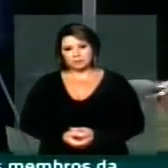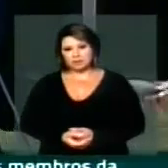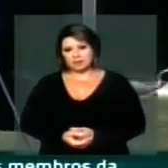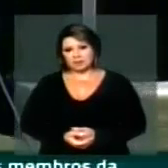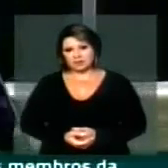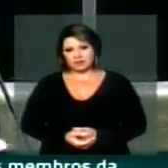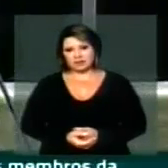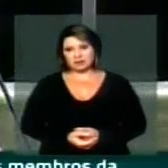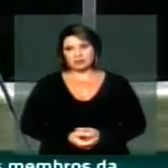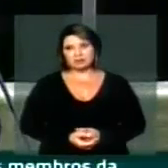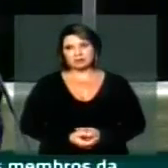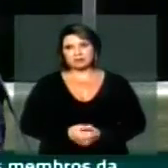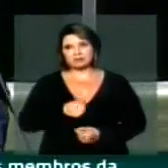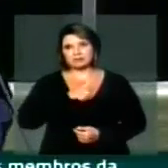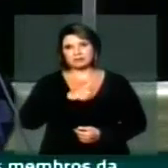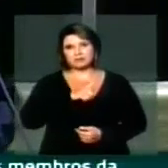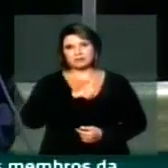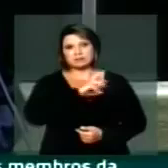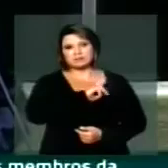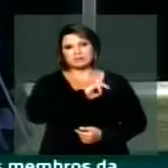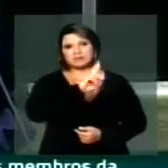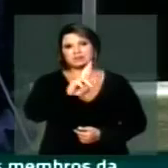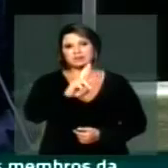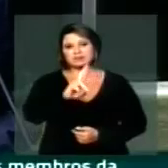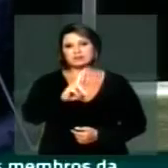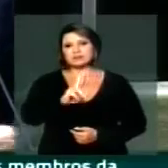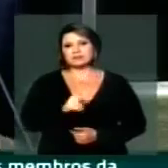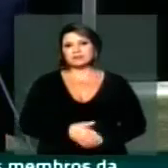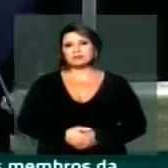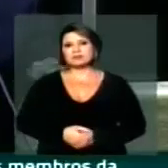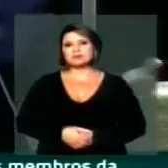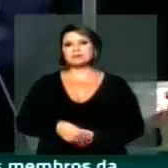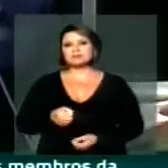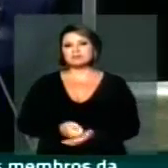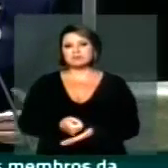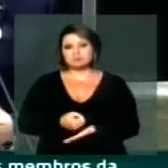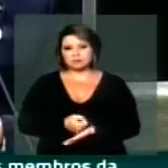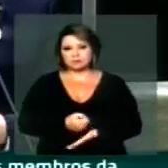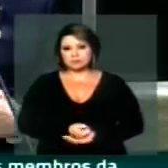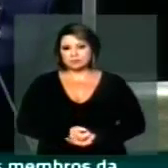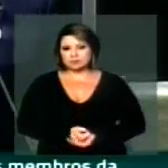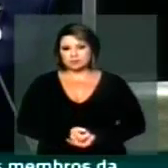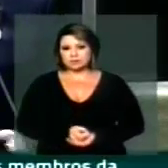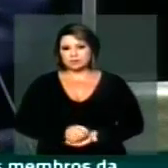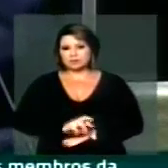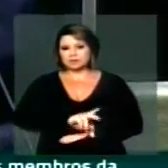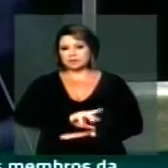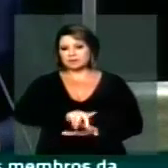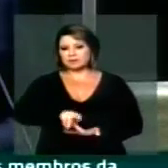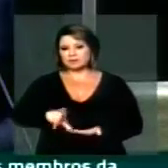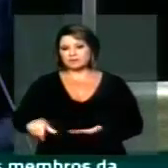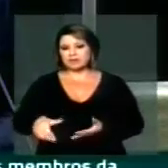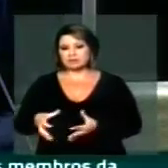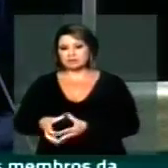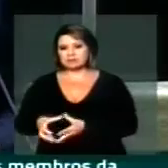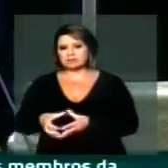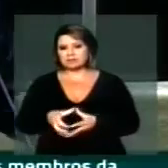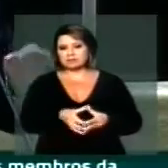Eu assumi a incumbência por determinação de vários